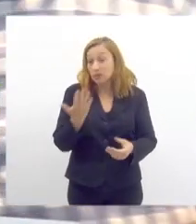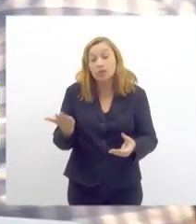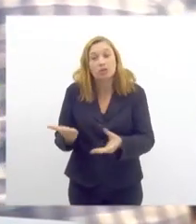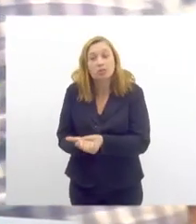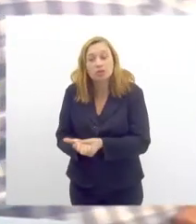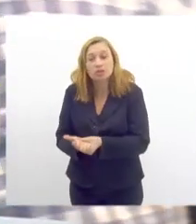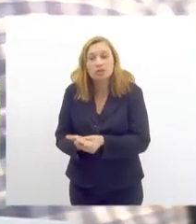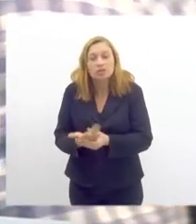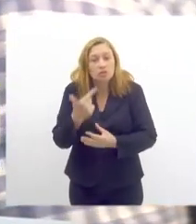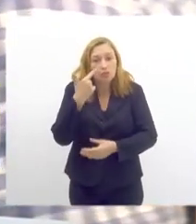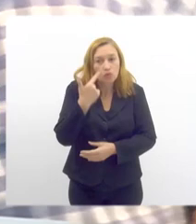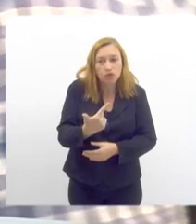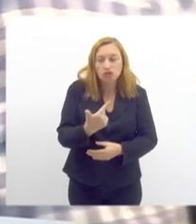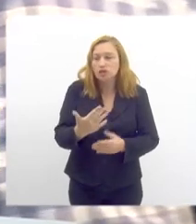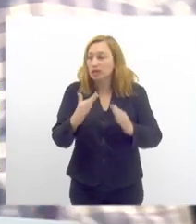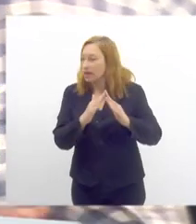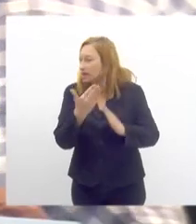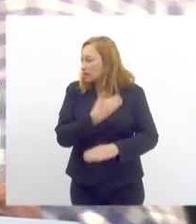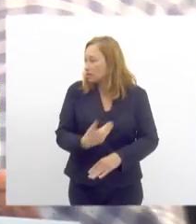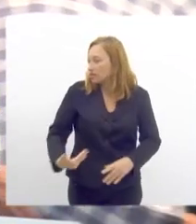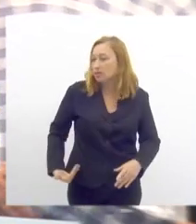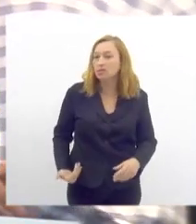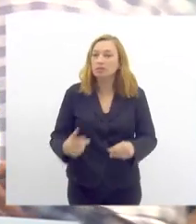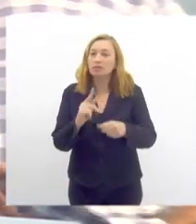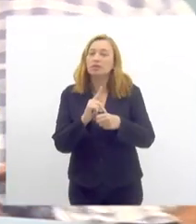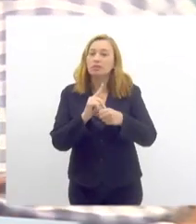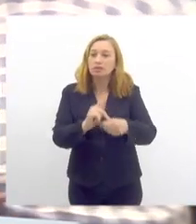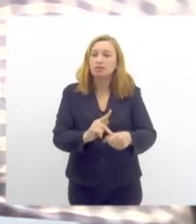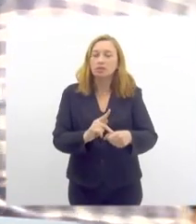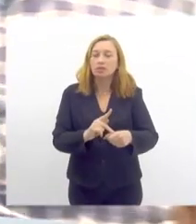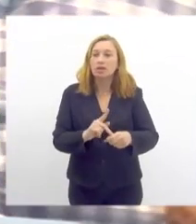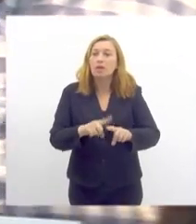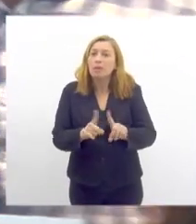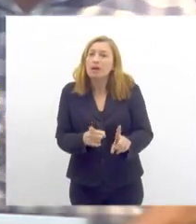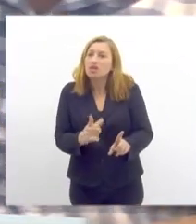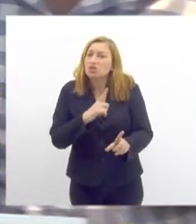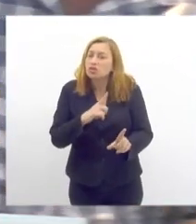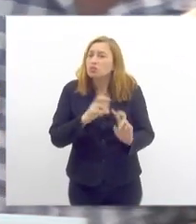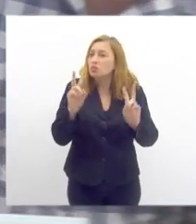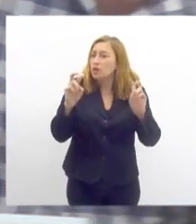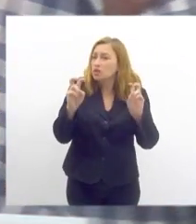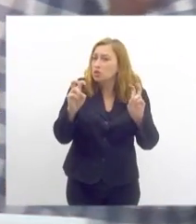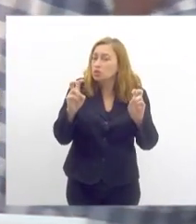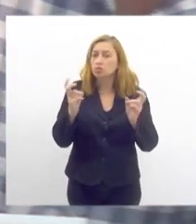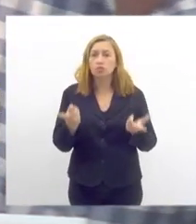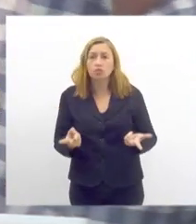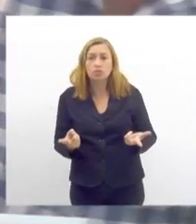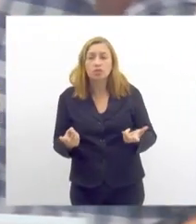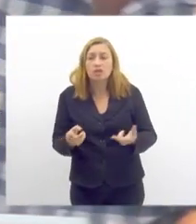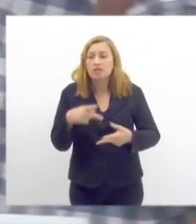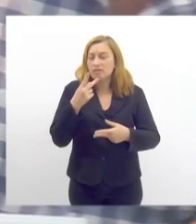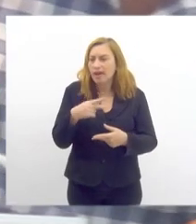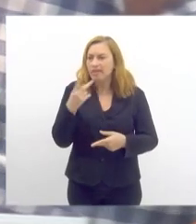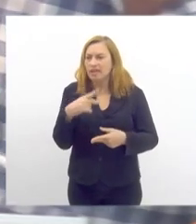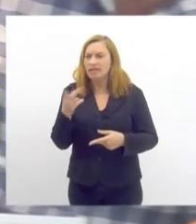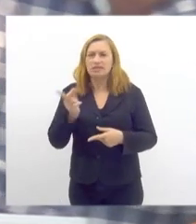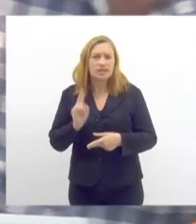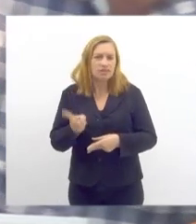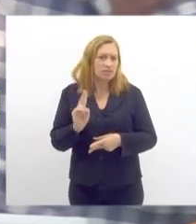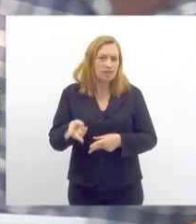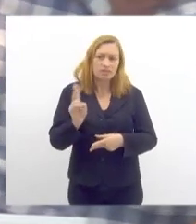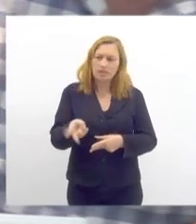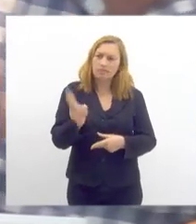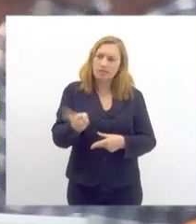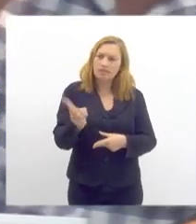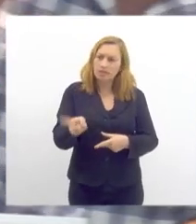sendo apreciado na Casa Civil pela Procuradoria. Mas nós temos uma questão que foi passada o tempo todo, não foi óbvio para nós enviarmos